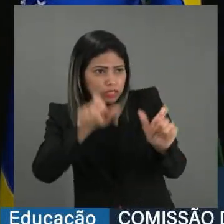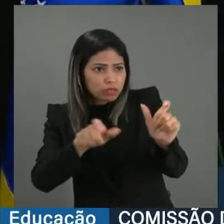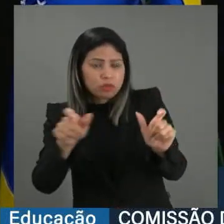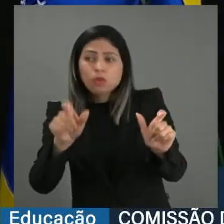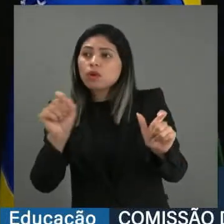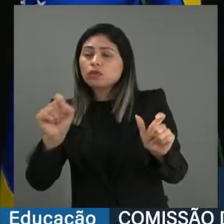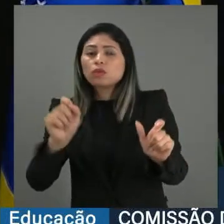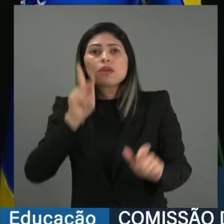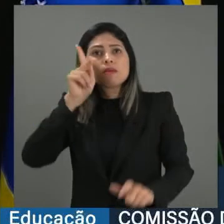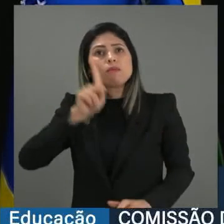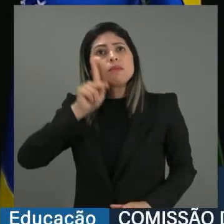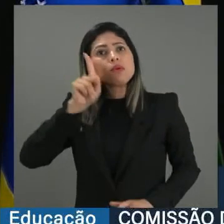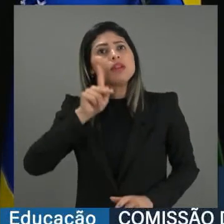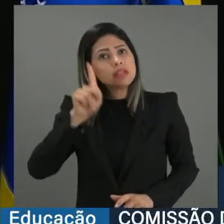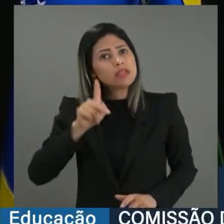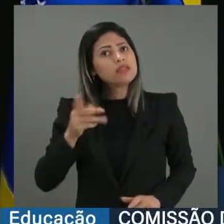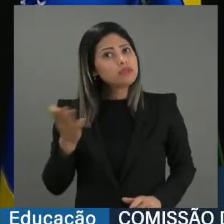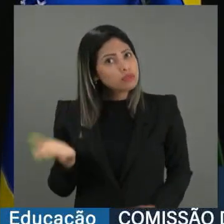políticos,